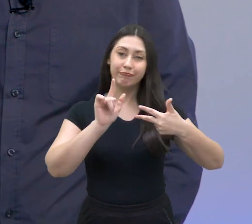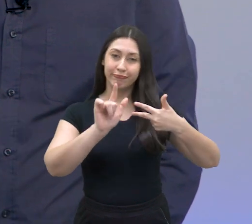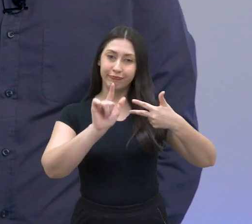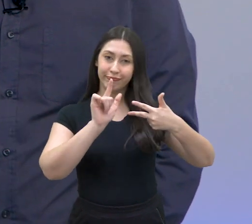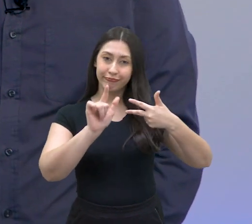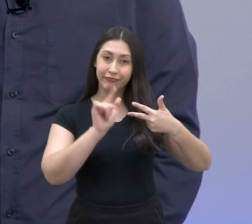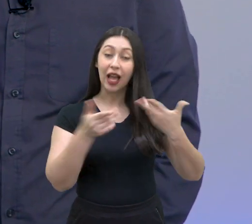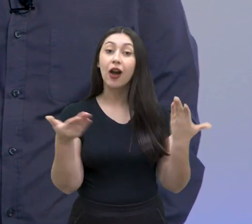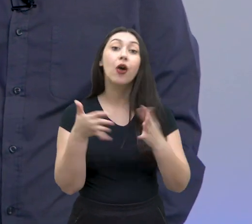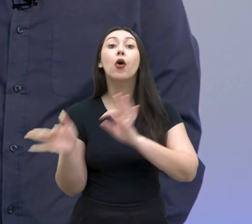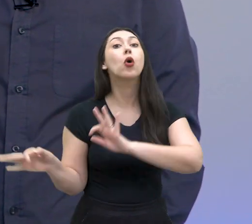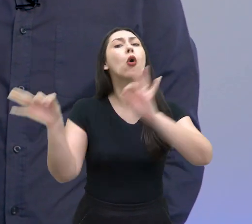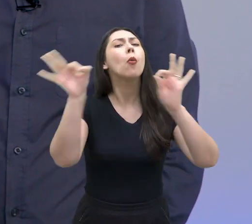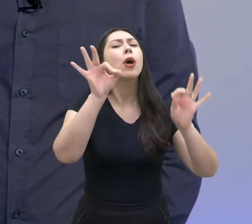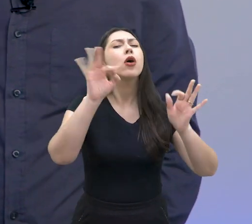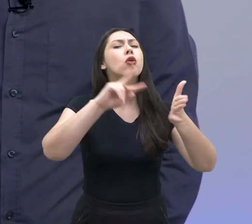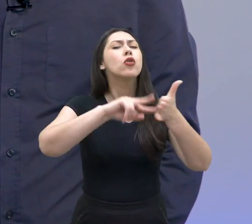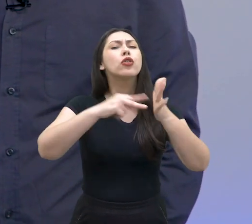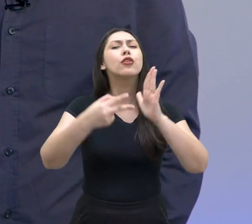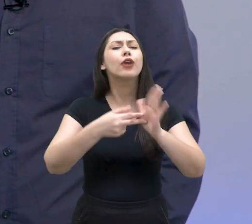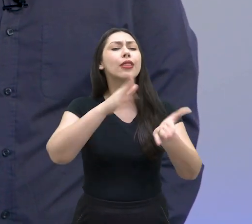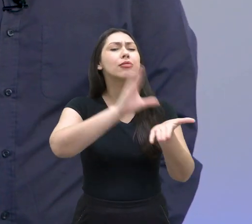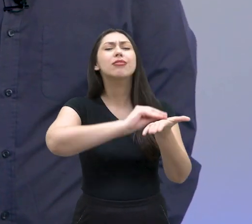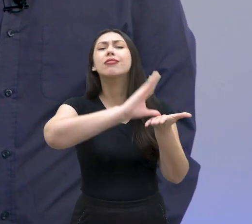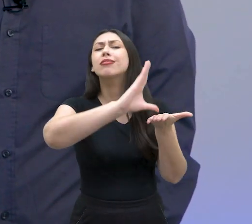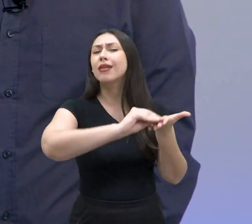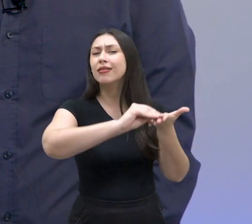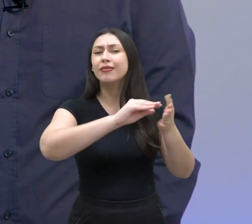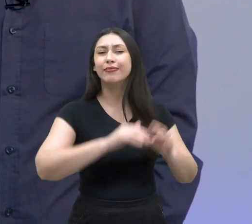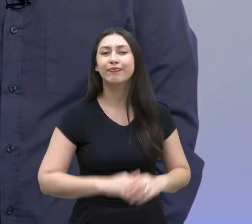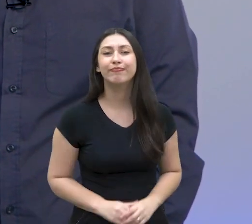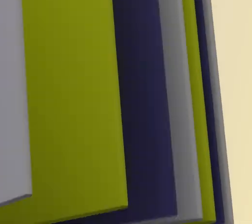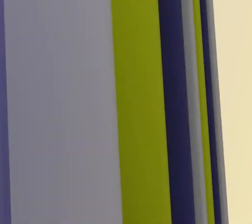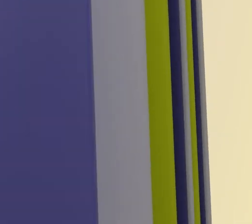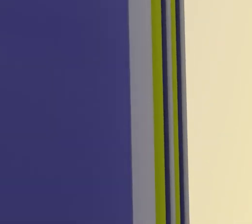todo o Poder Legislativo. Você confere agora o que é uma